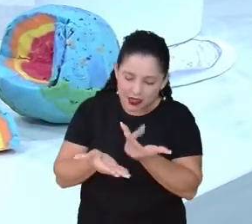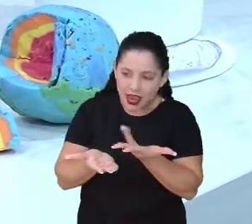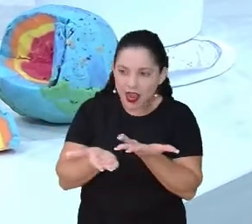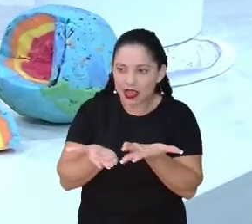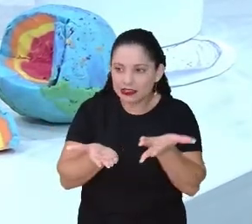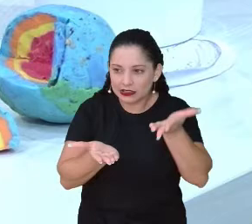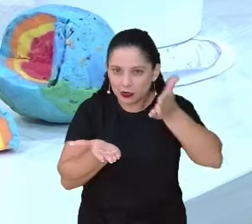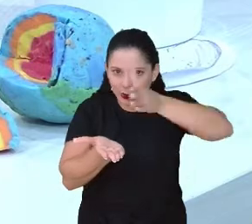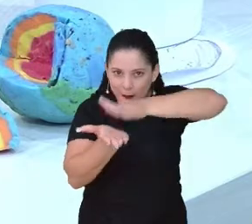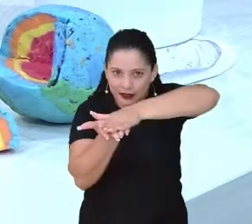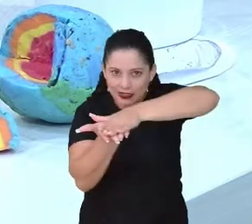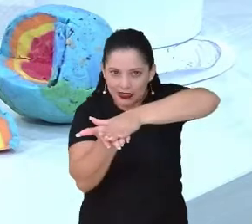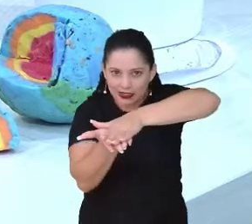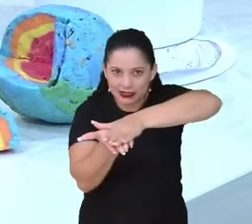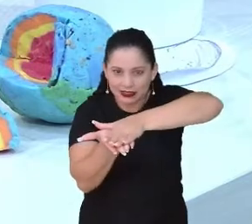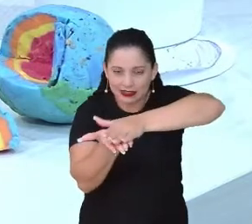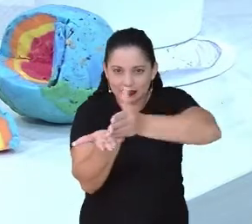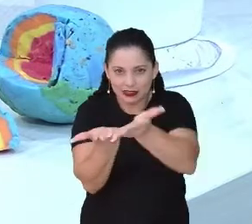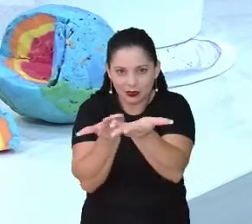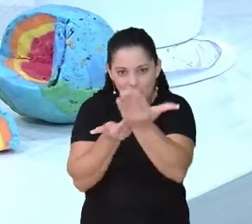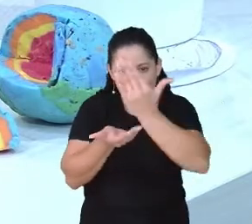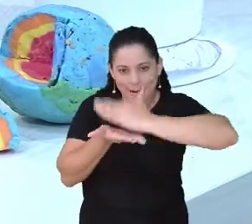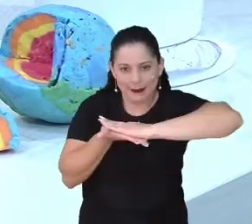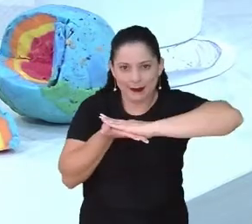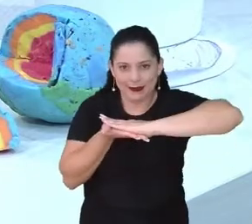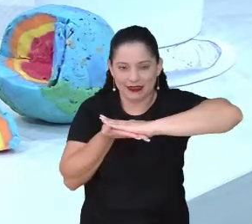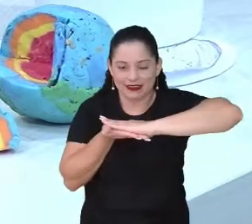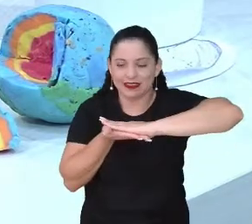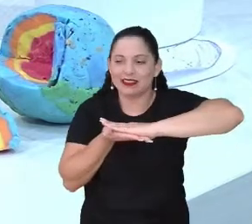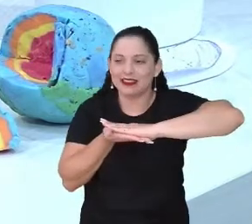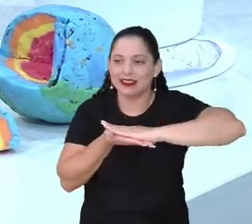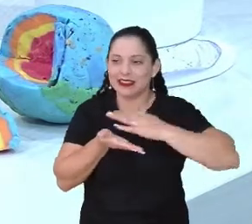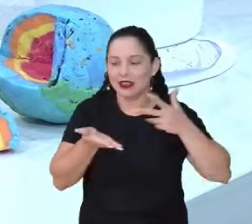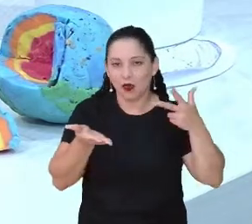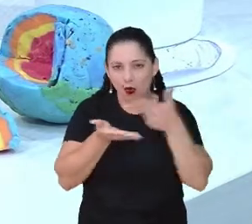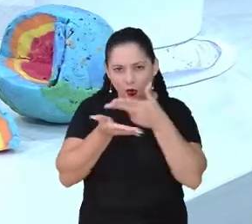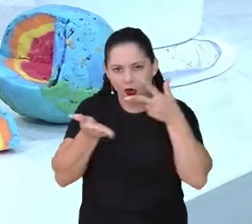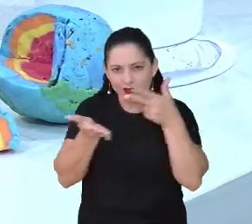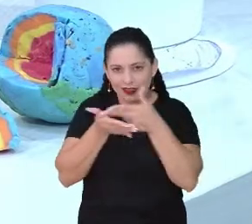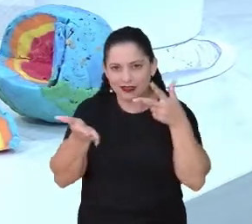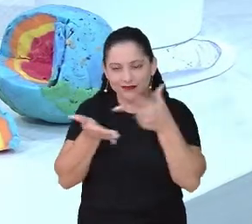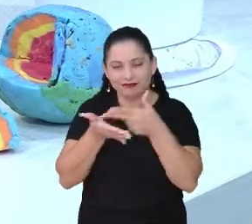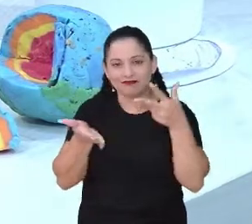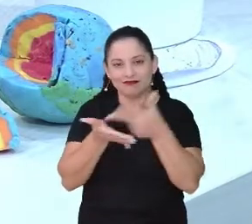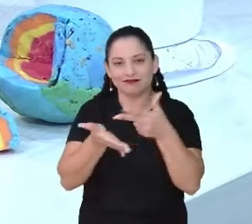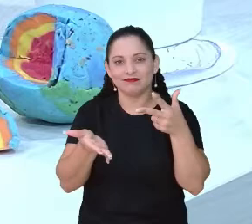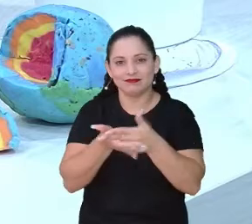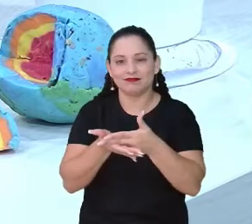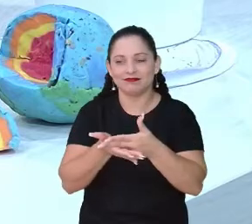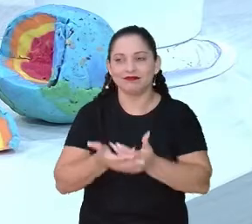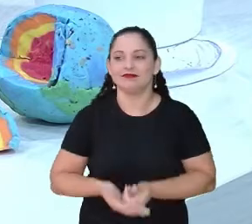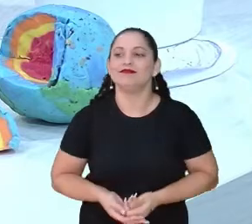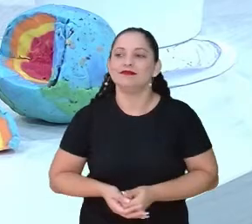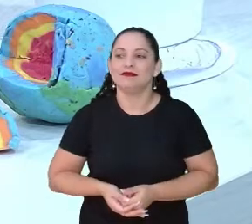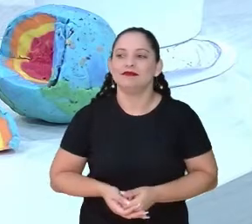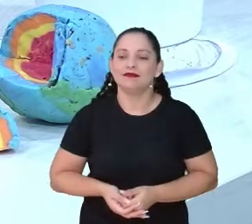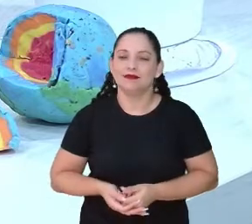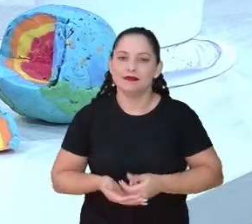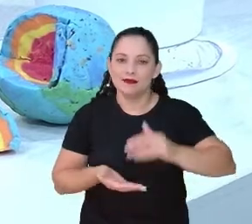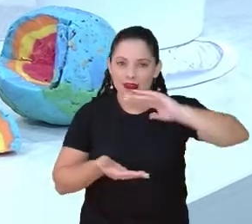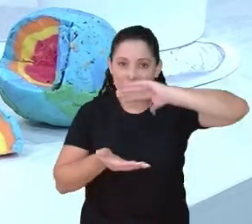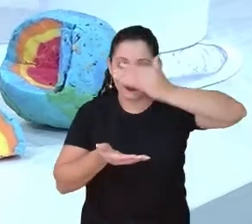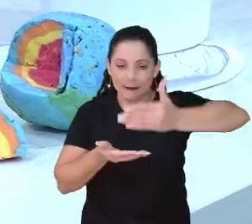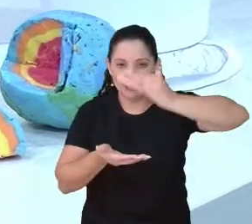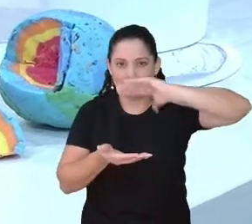dobrei e coloquei aqui, cortei, pessoal, ó, cortei a parte de cima, a